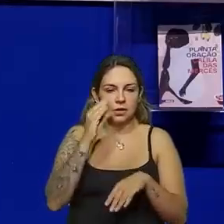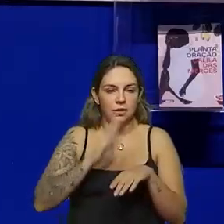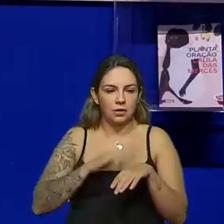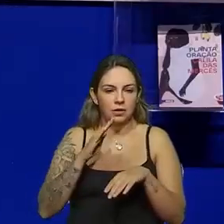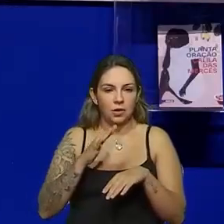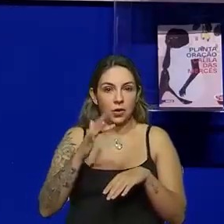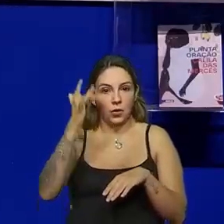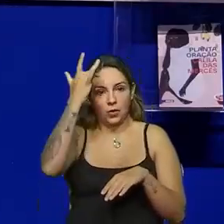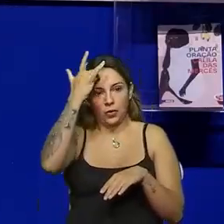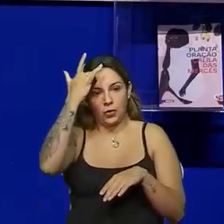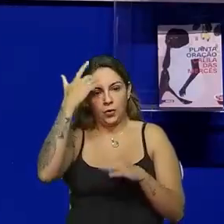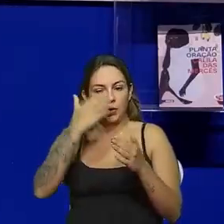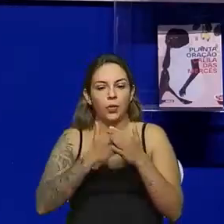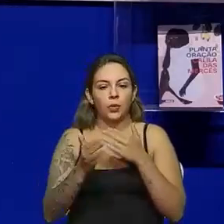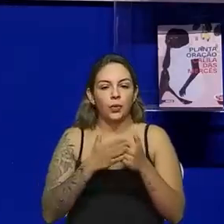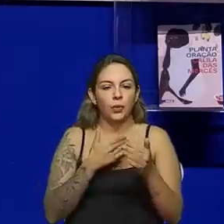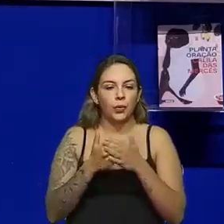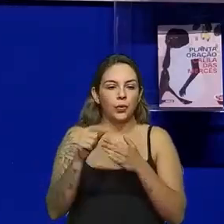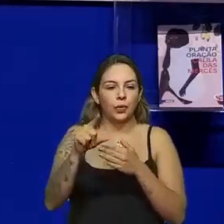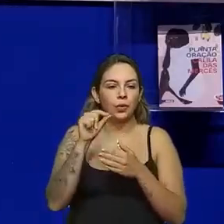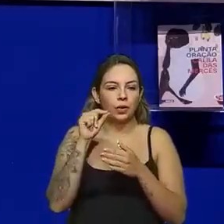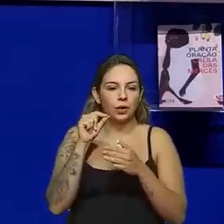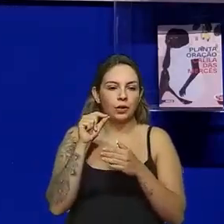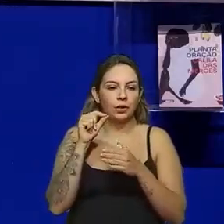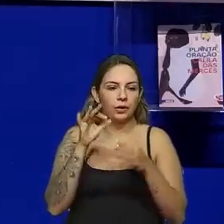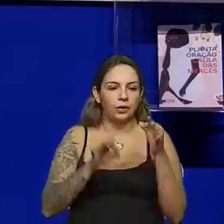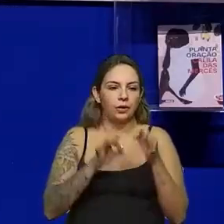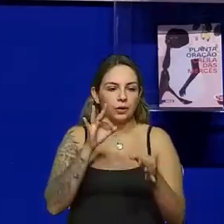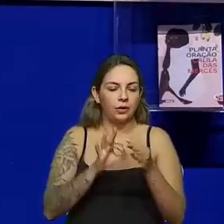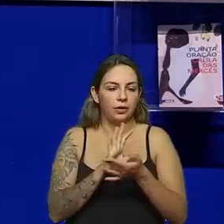mais lucidez do que qualquer decisão do Supremo